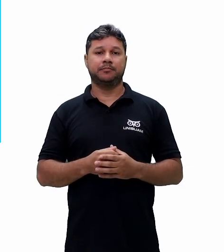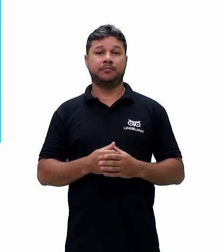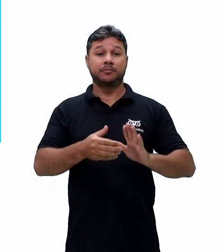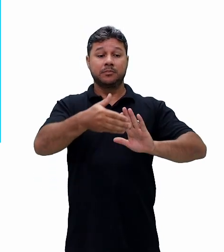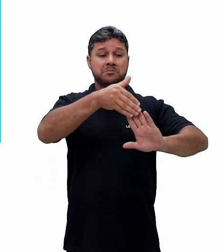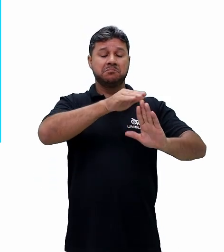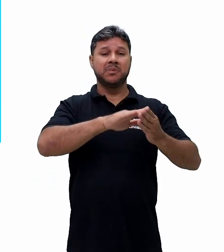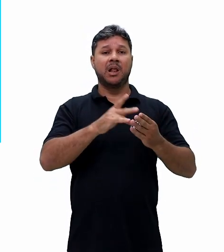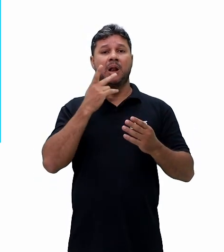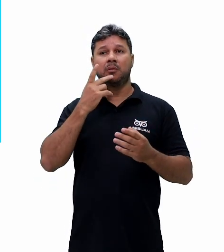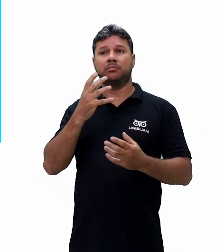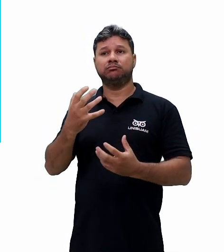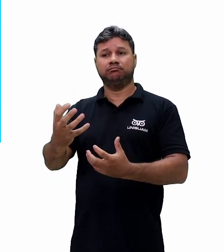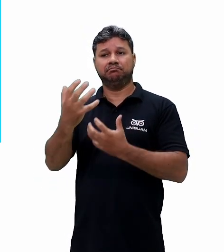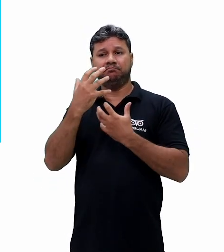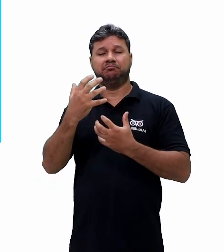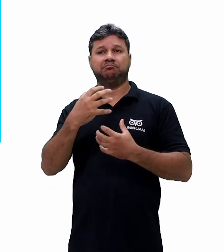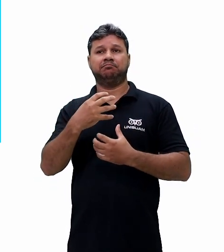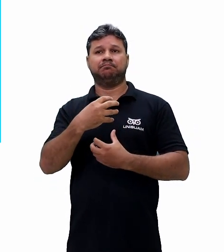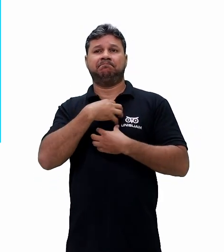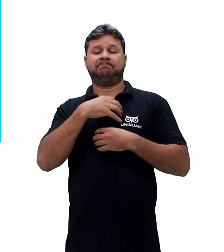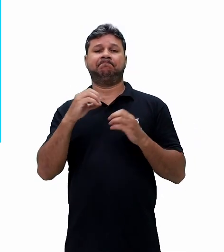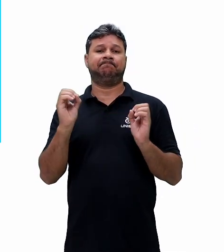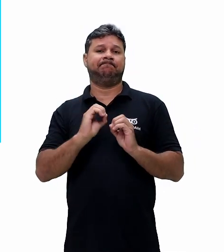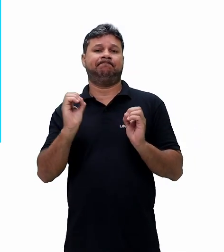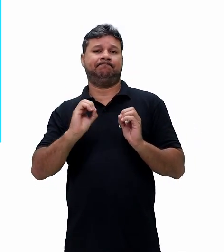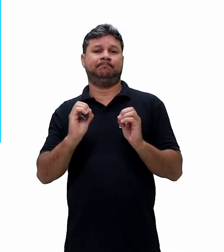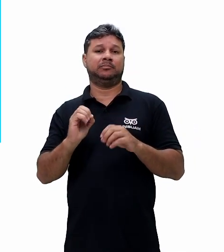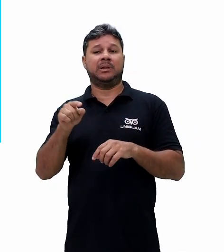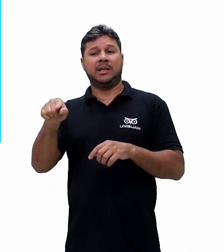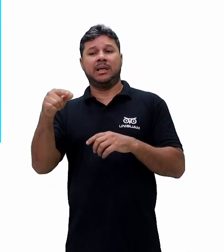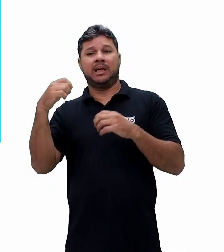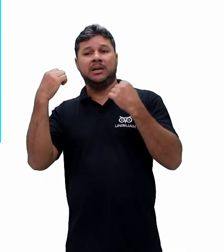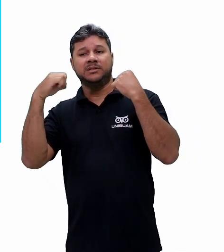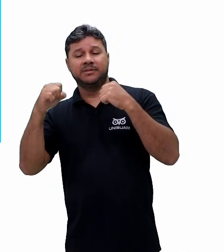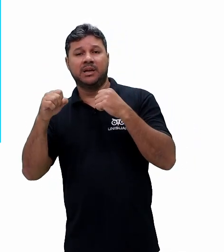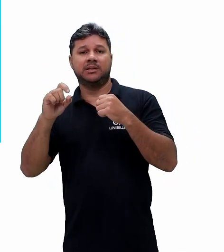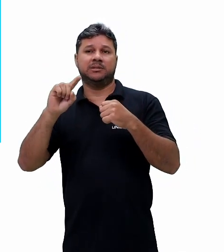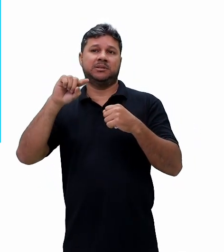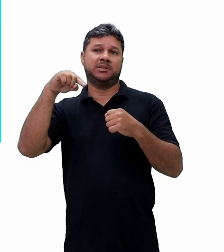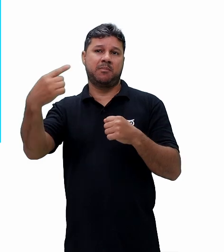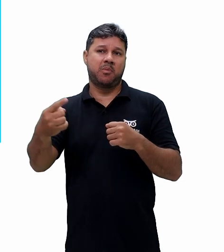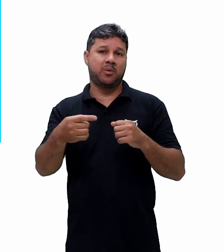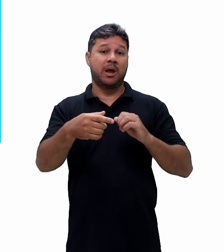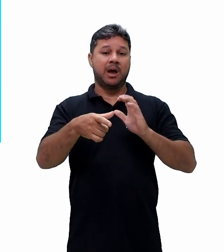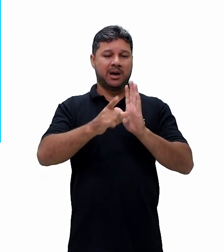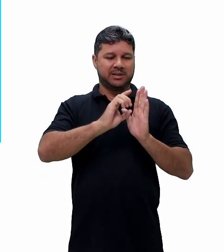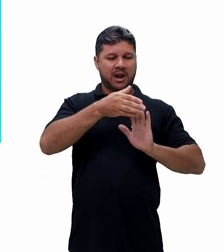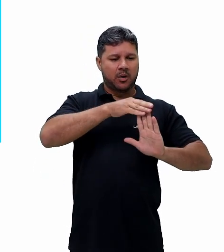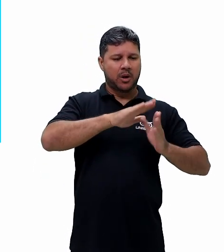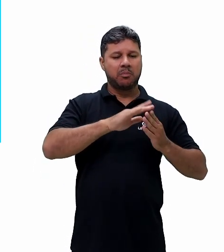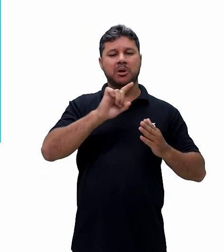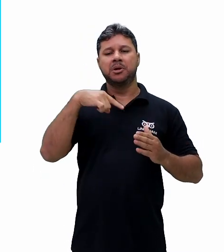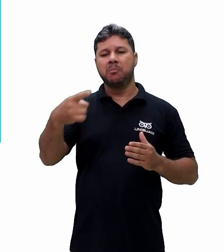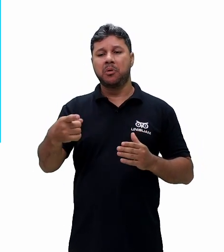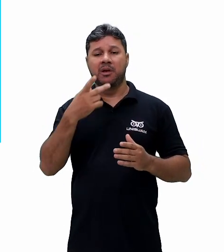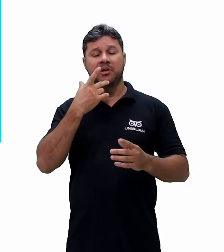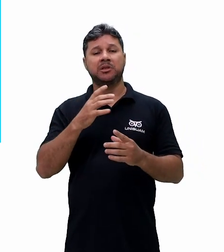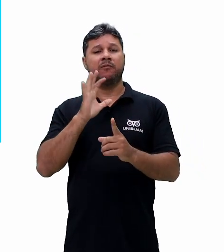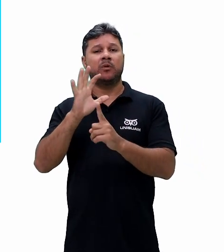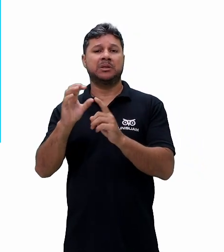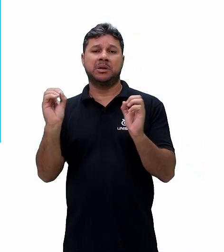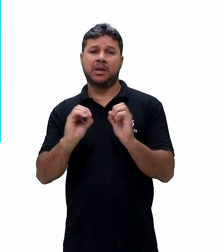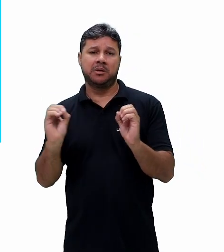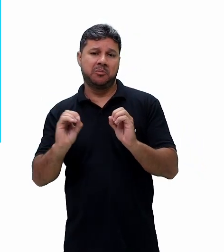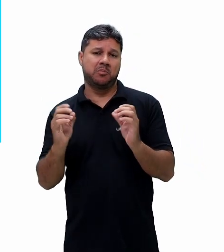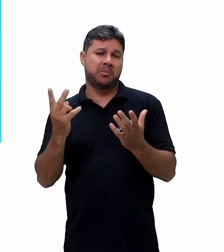por exemplo, o alongamento ele não promove efeitos deletérios no desempenho nesta atividade que vai ser feita depois